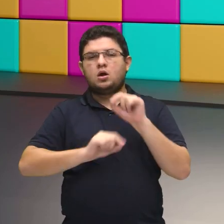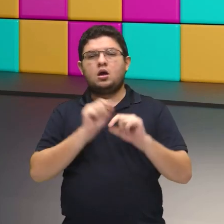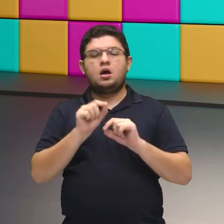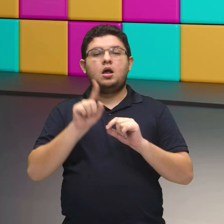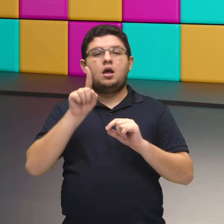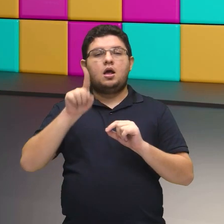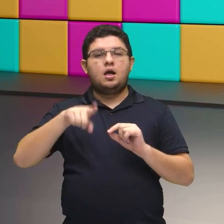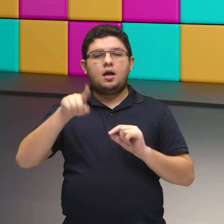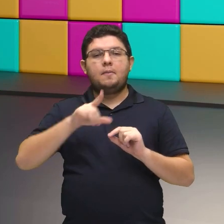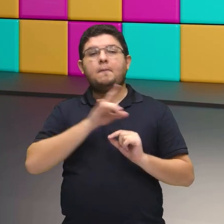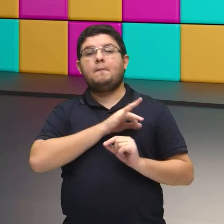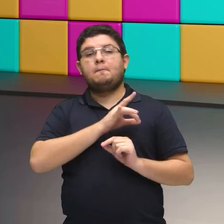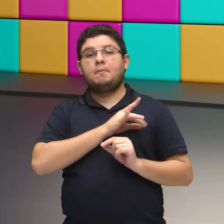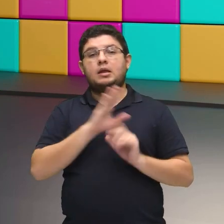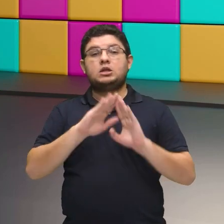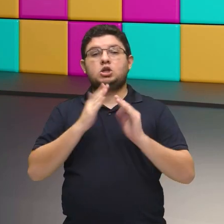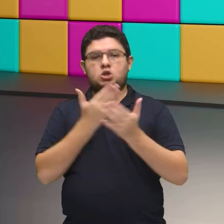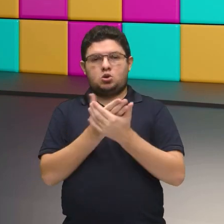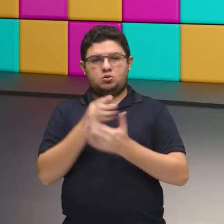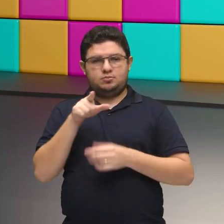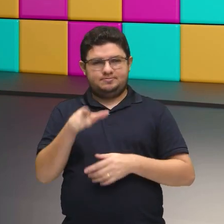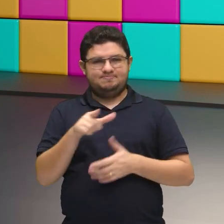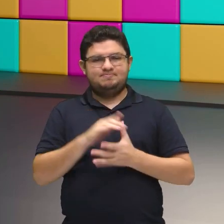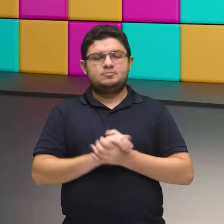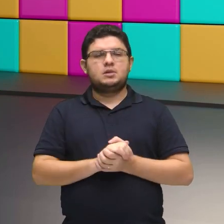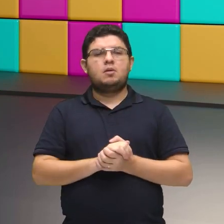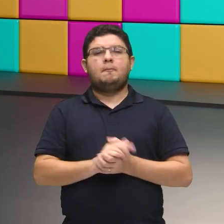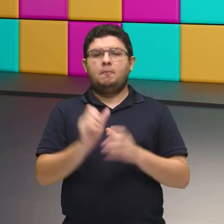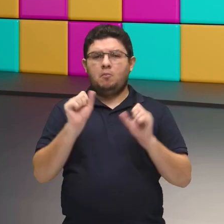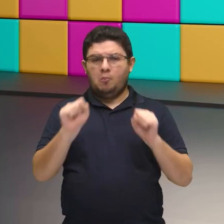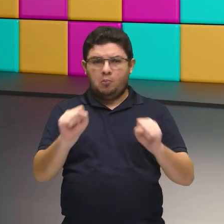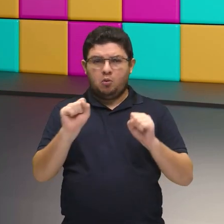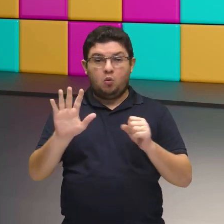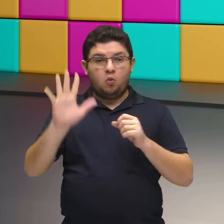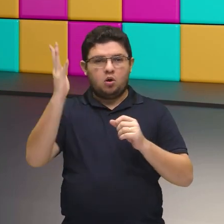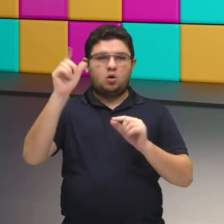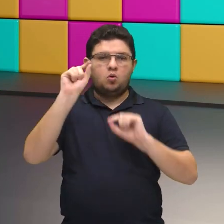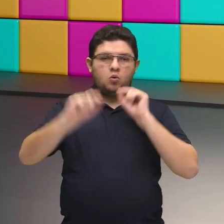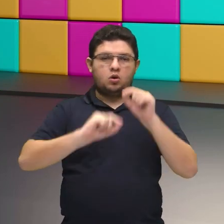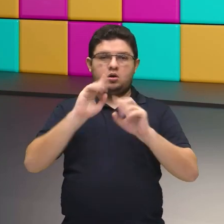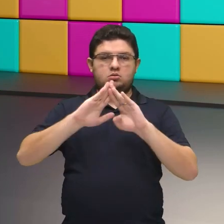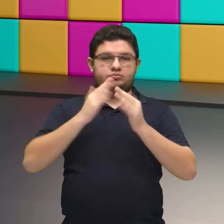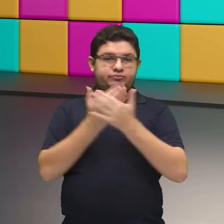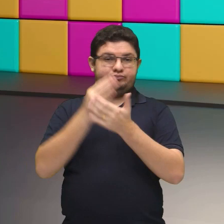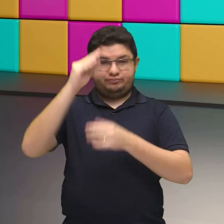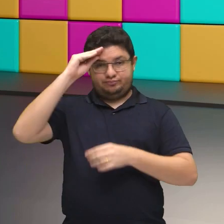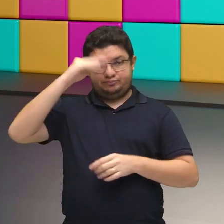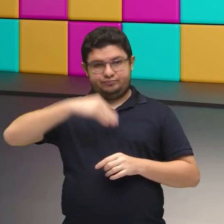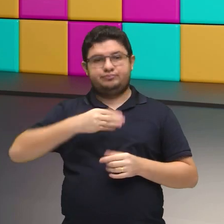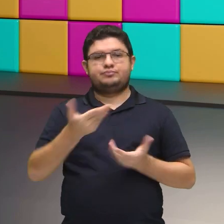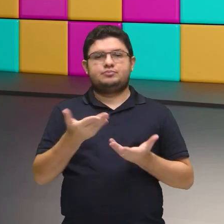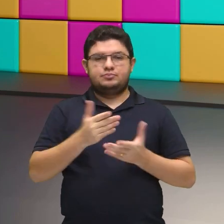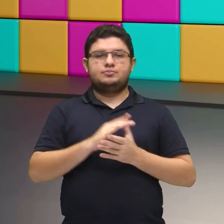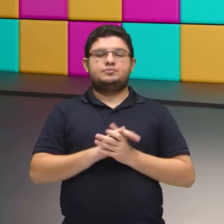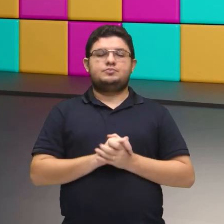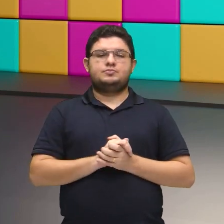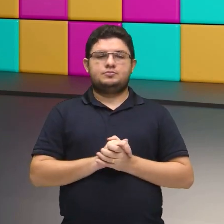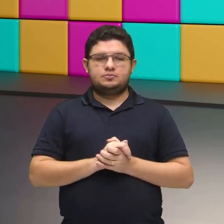escolar. Aí, de novo, pode acontecer o abandono escolar, né?